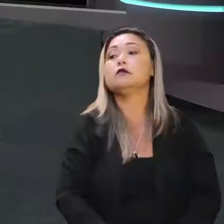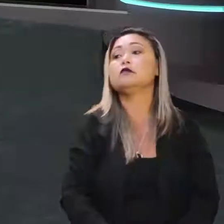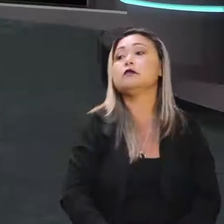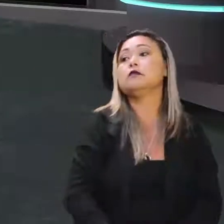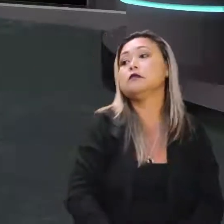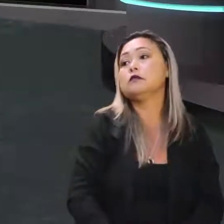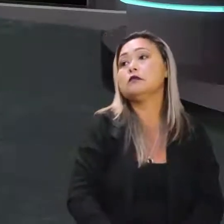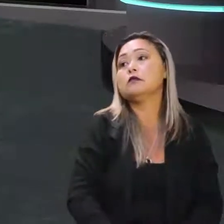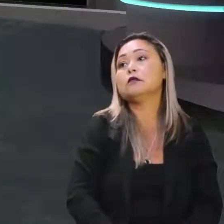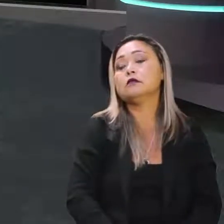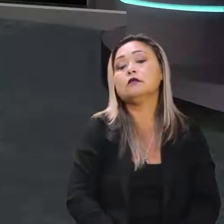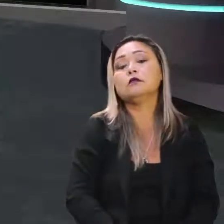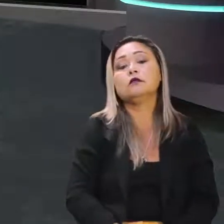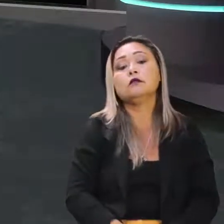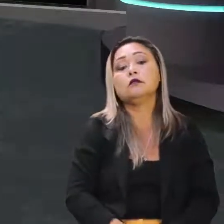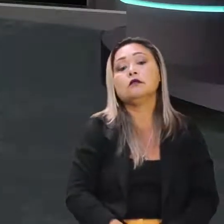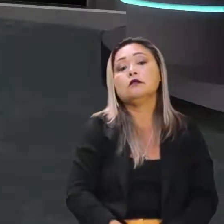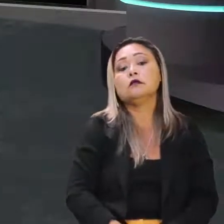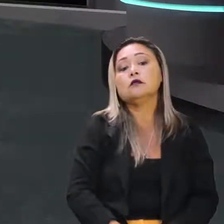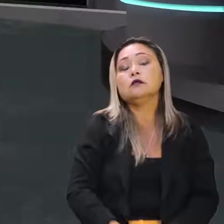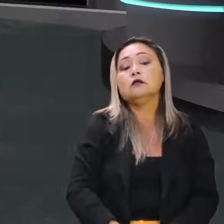então vamos lá. Teve